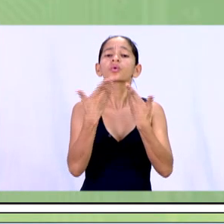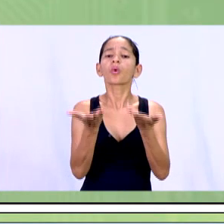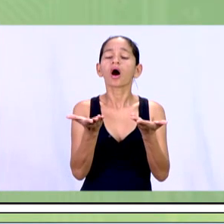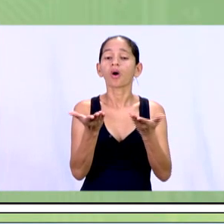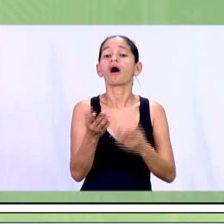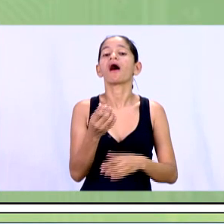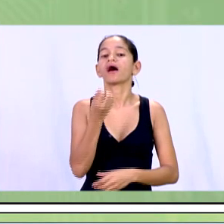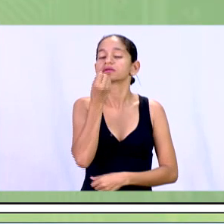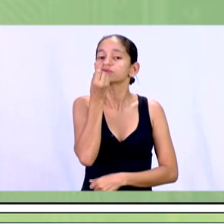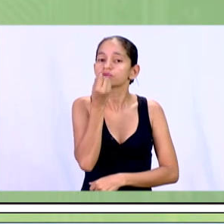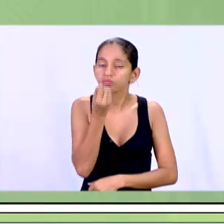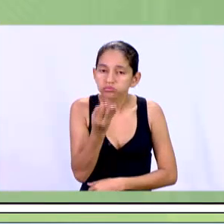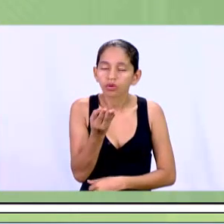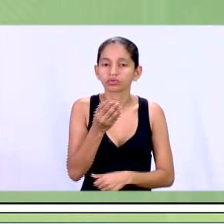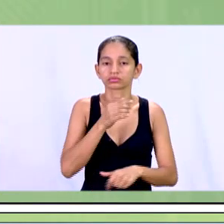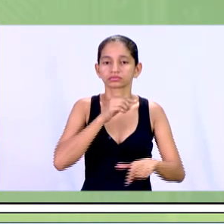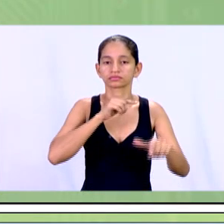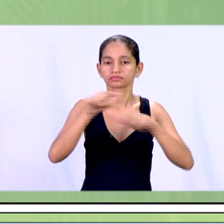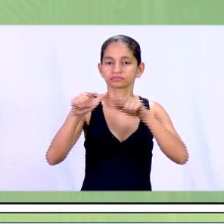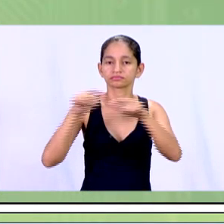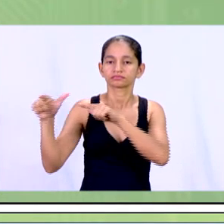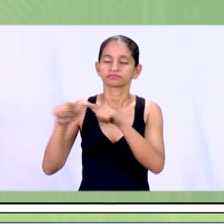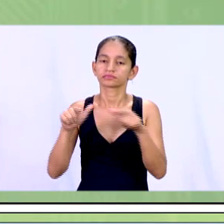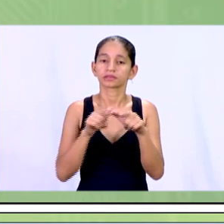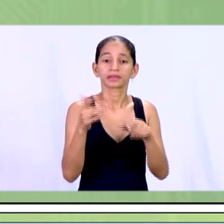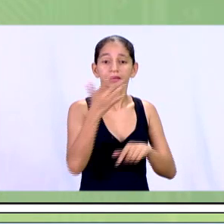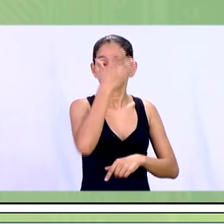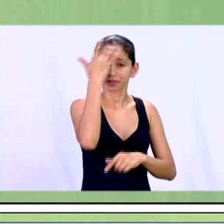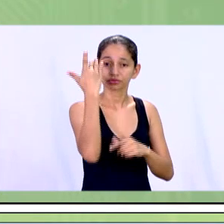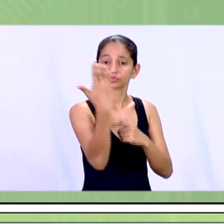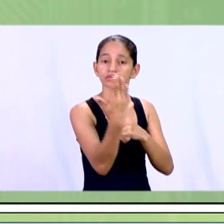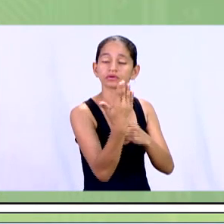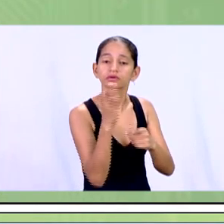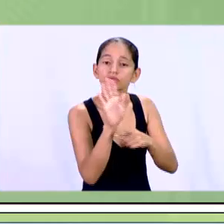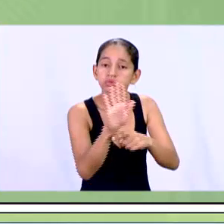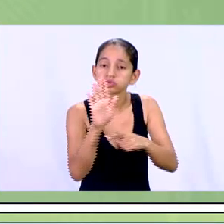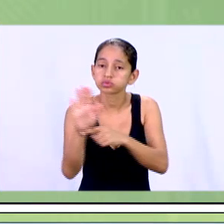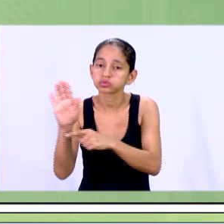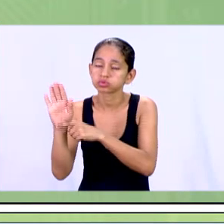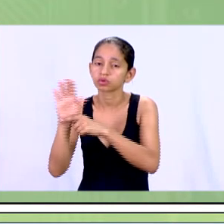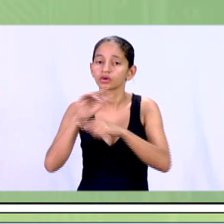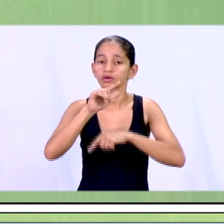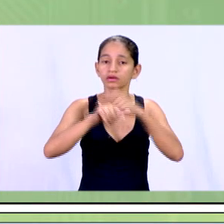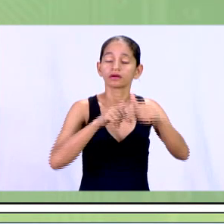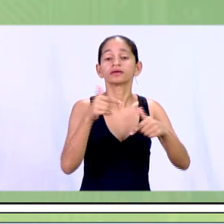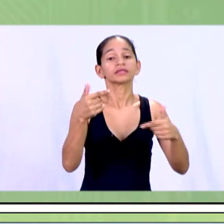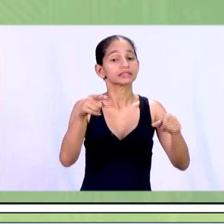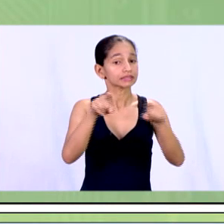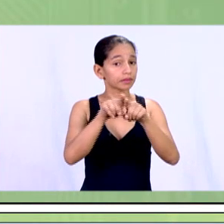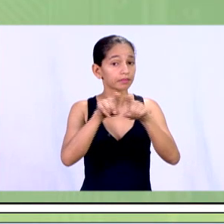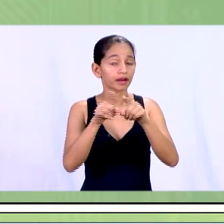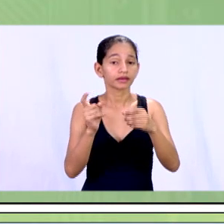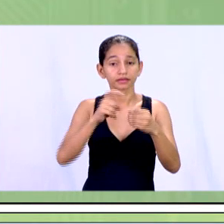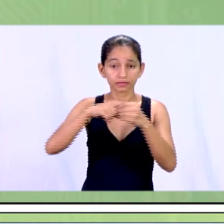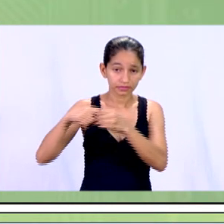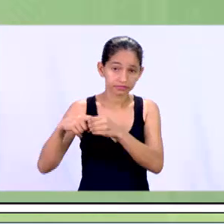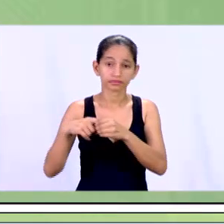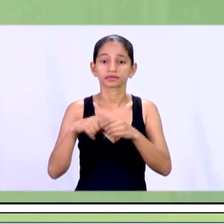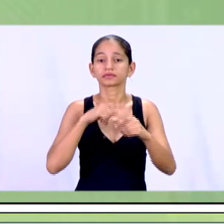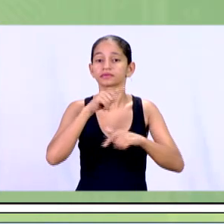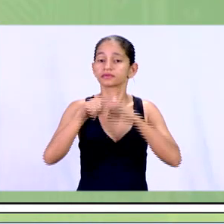bem servir aqueles que dependem tanto da profissão quanto da empresa. É importante